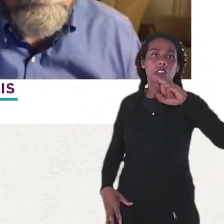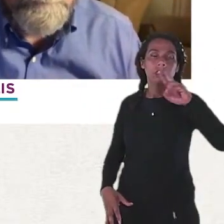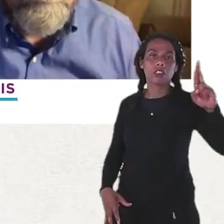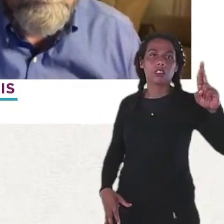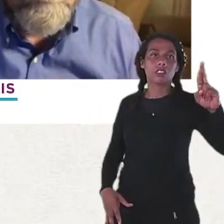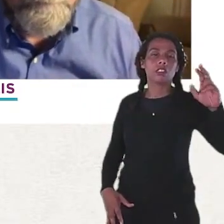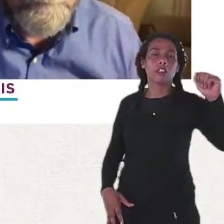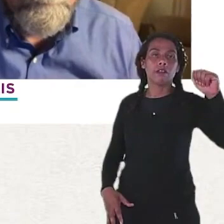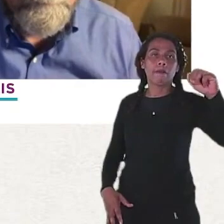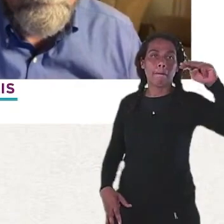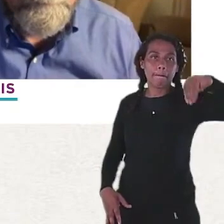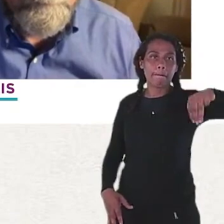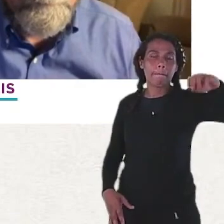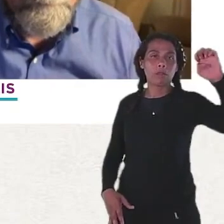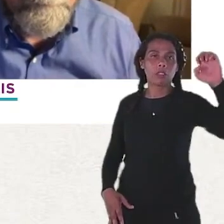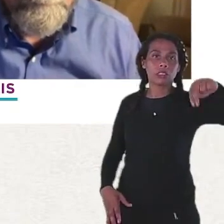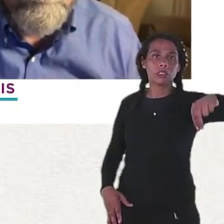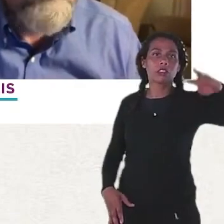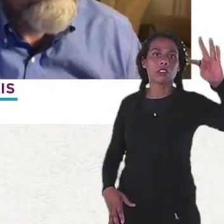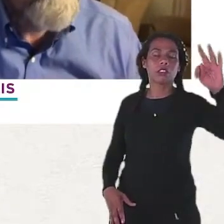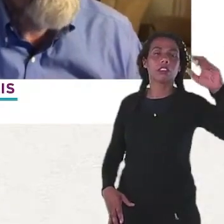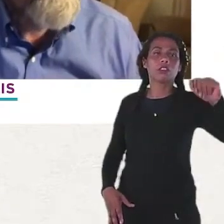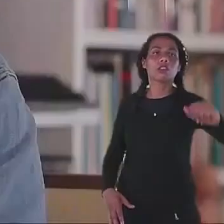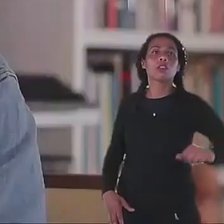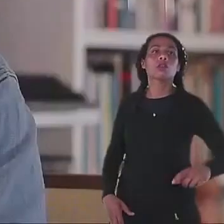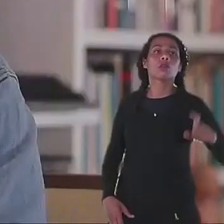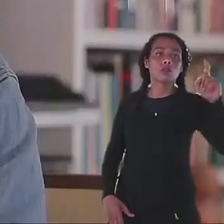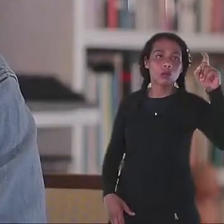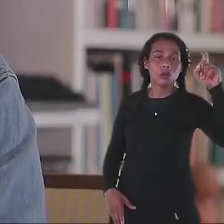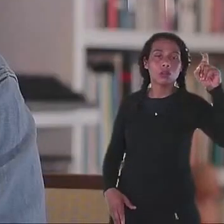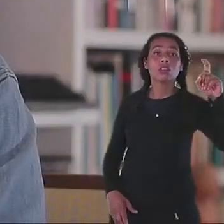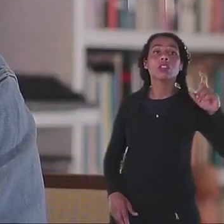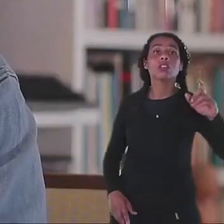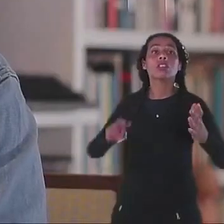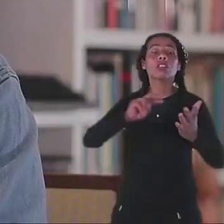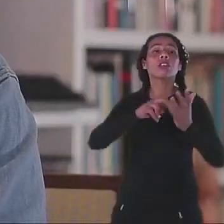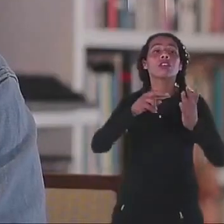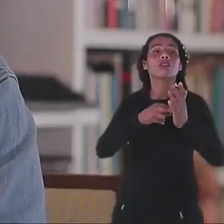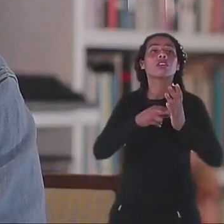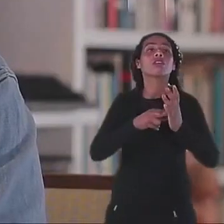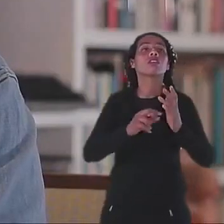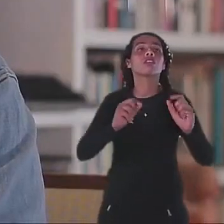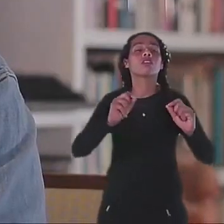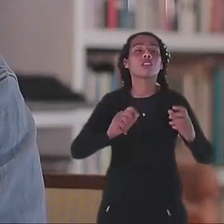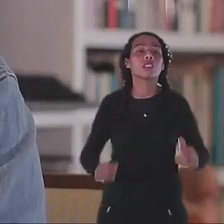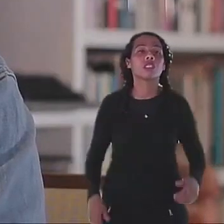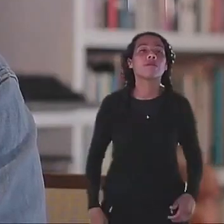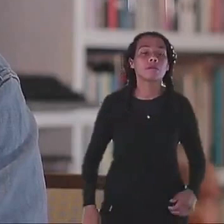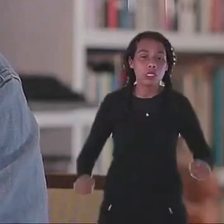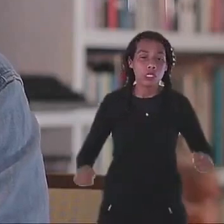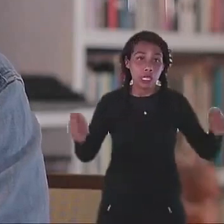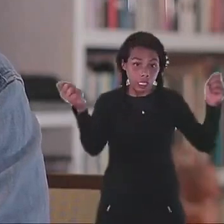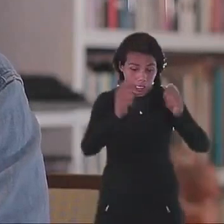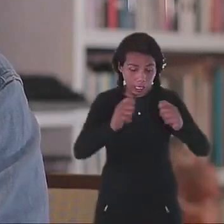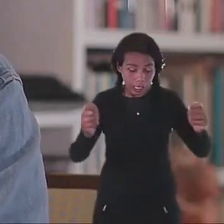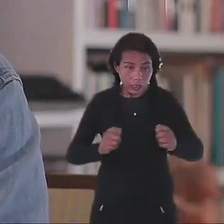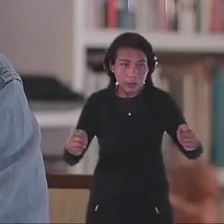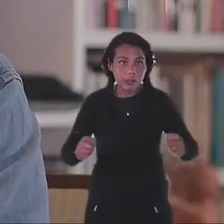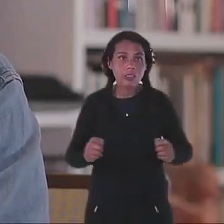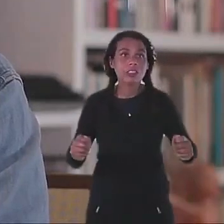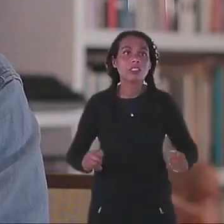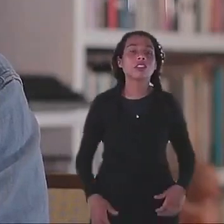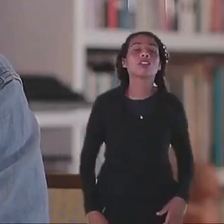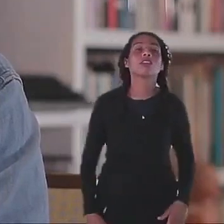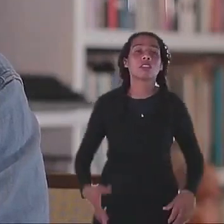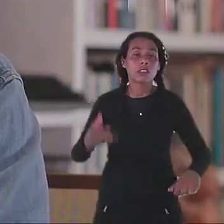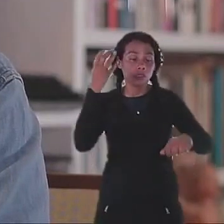única, que inclui arte, mito, religião, tempo e espaço, matemática, tecnologia, filosofia e ciência.